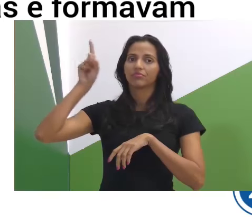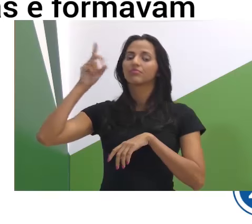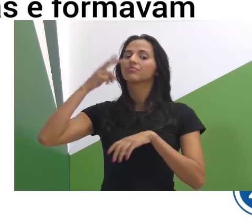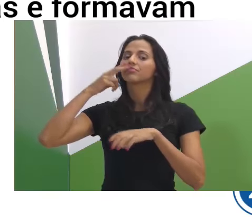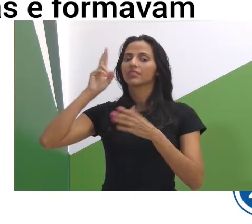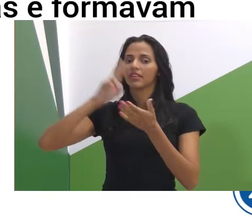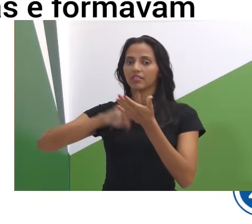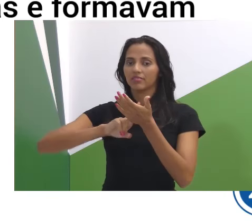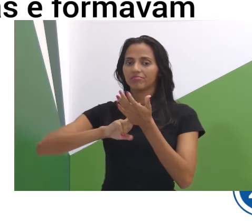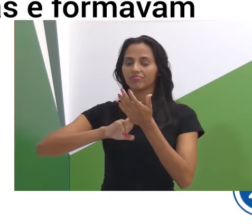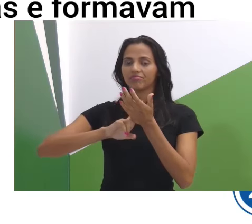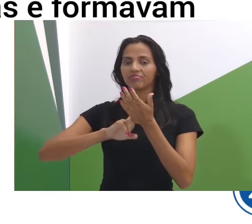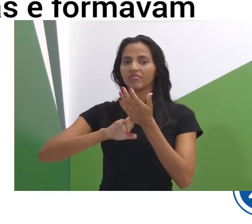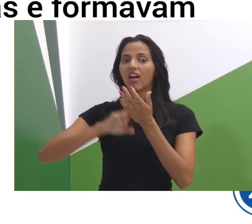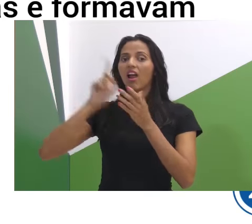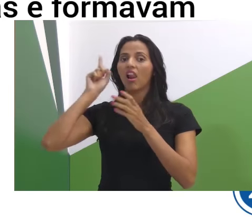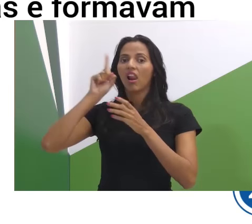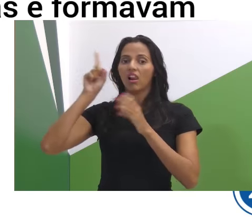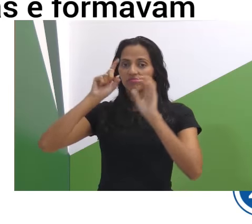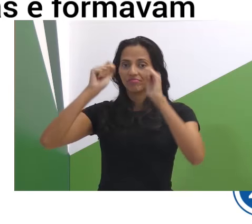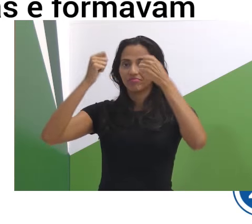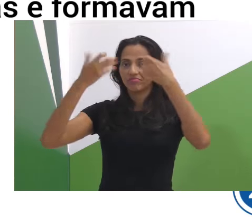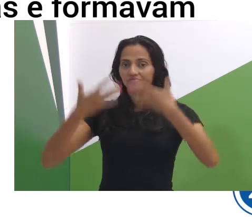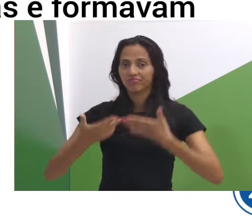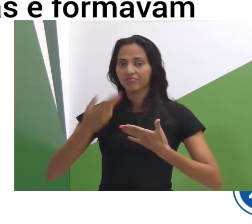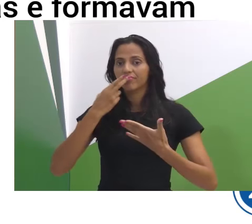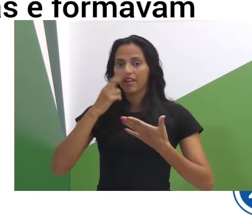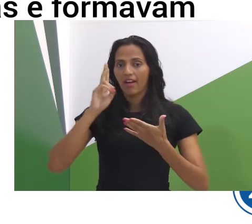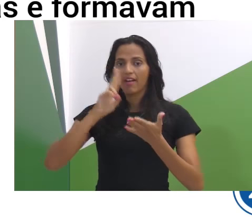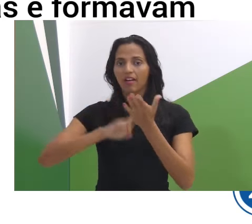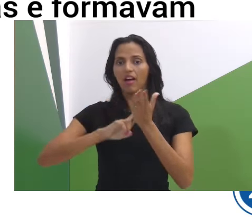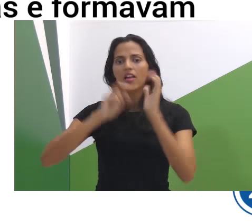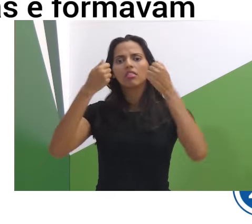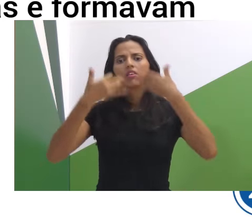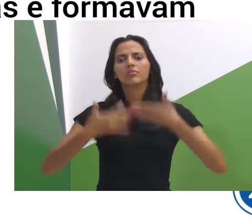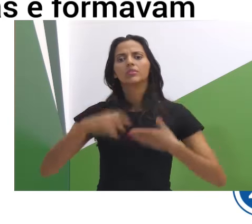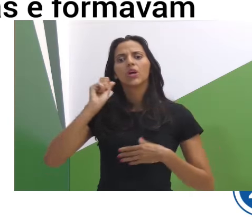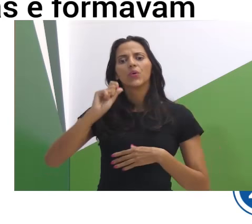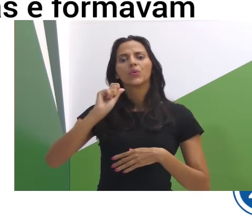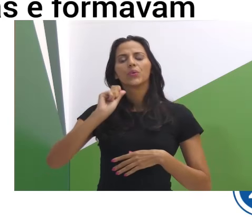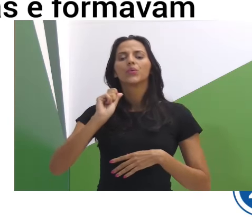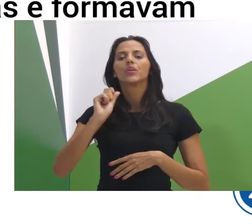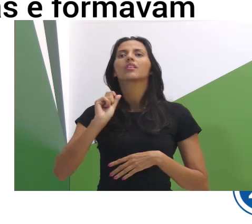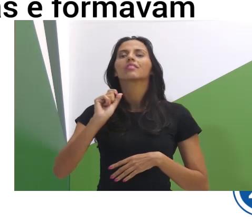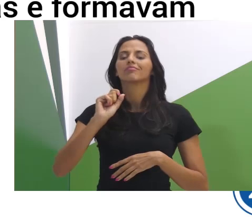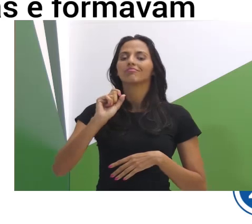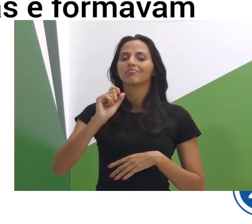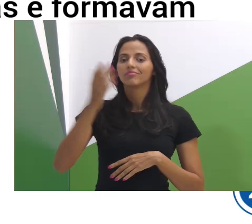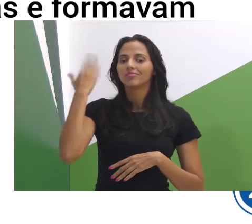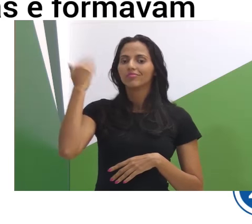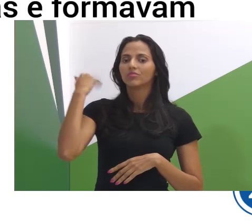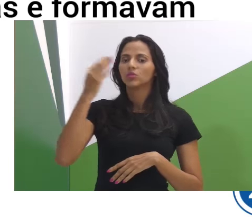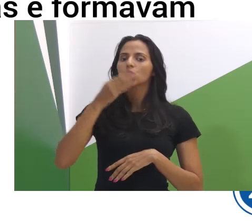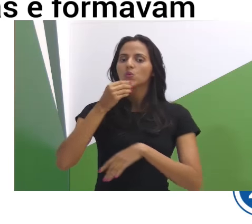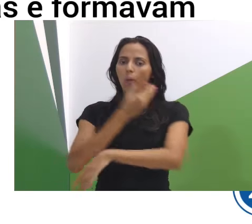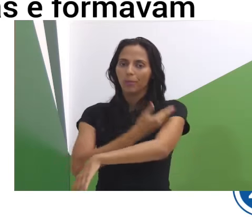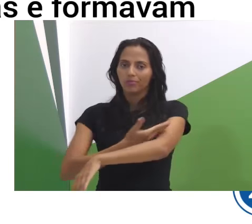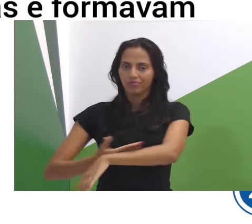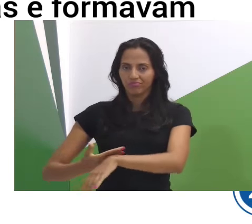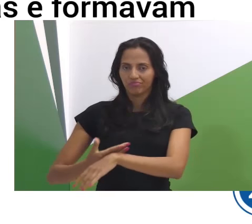vai acontecer o seguinte, após toda essa questão, nós vamos tentar trabalhar agora a questão da